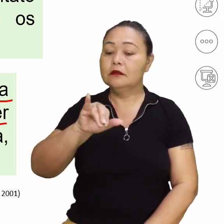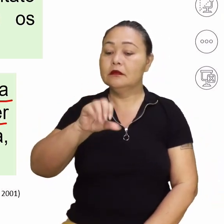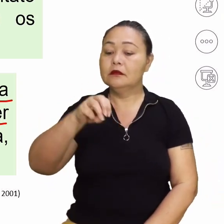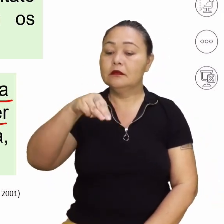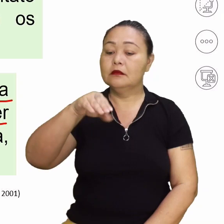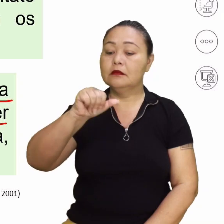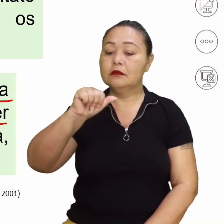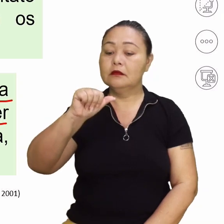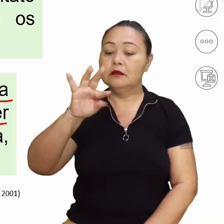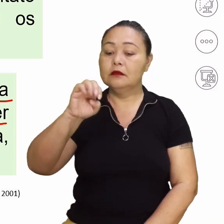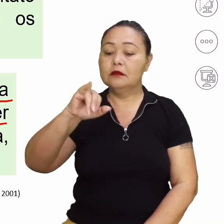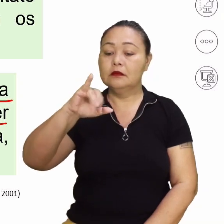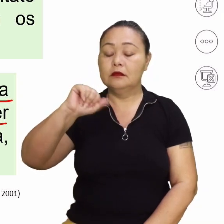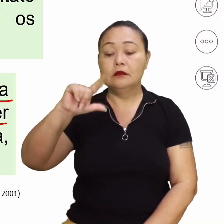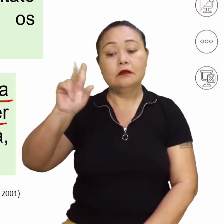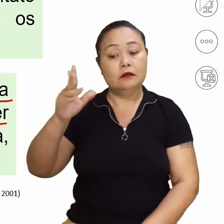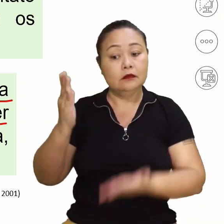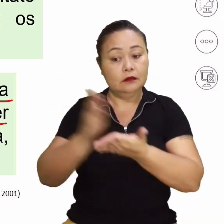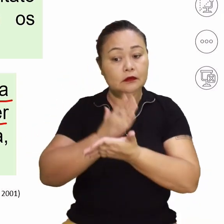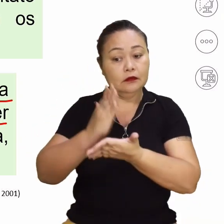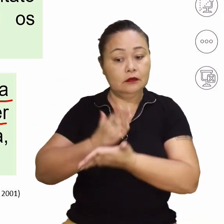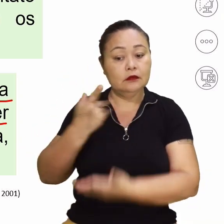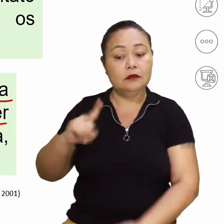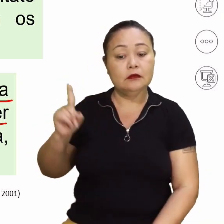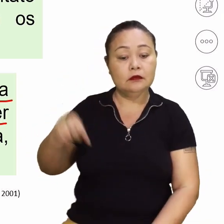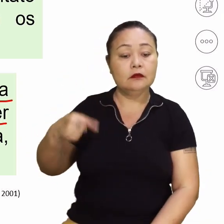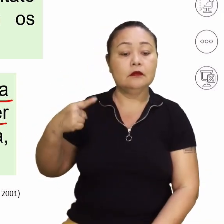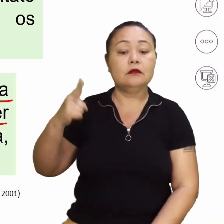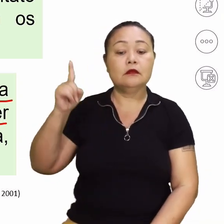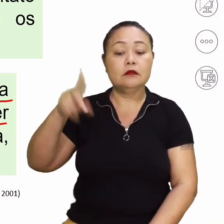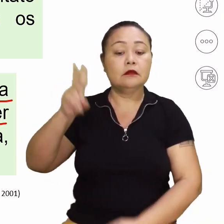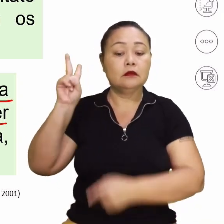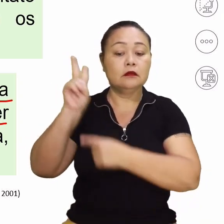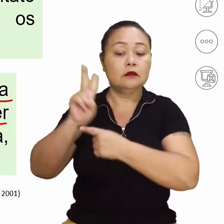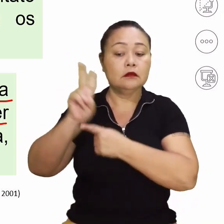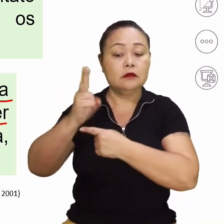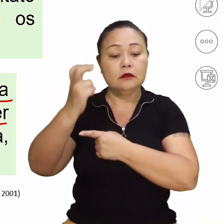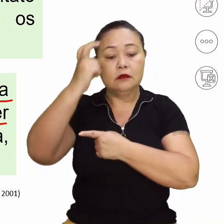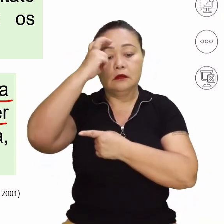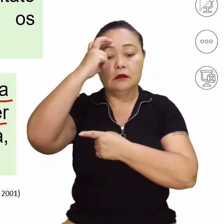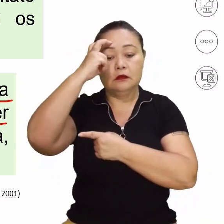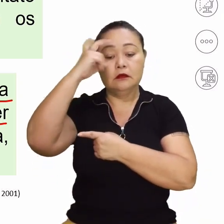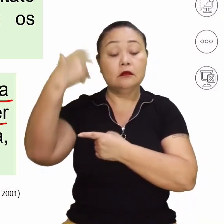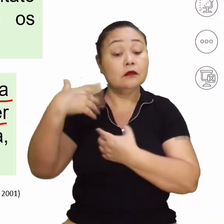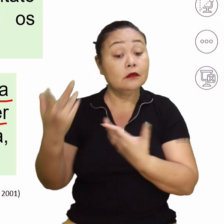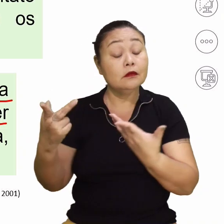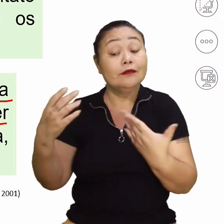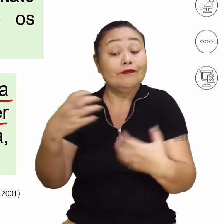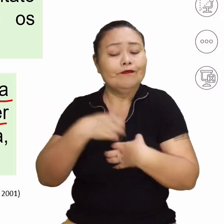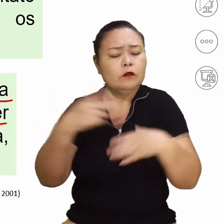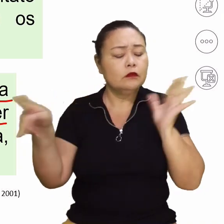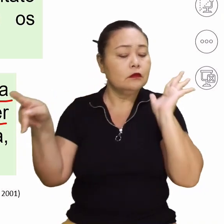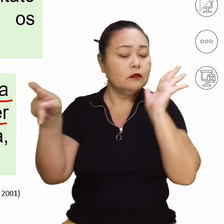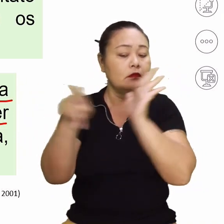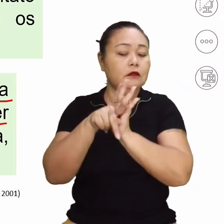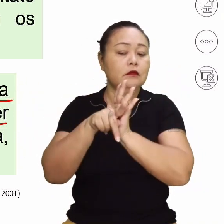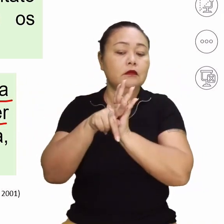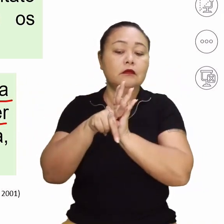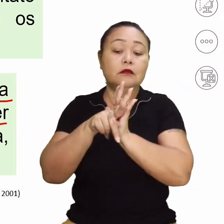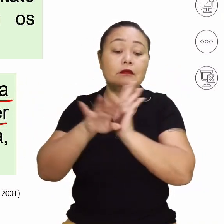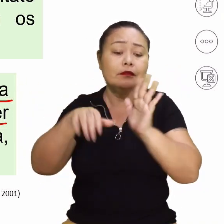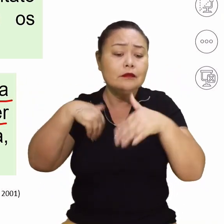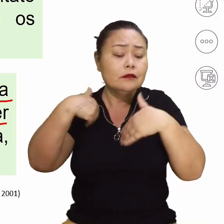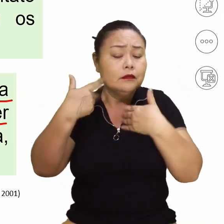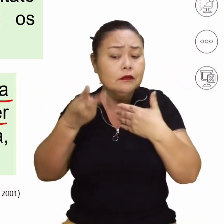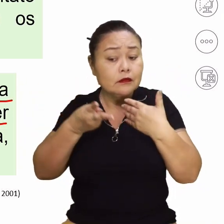seu livro Olha só o importante a preservação da cultura indígena e do seu sentimento de pertencer